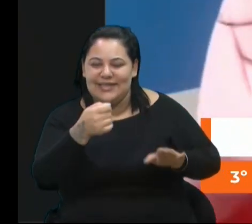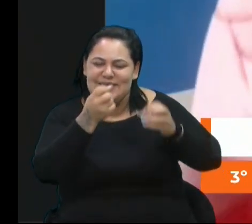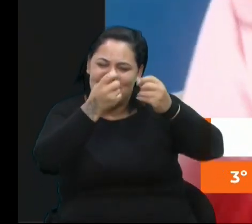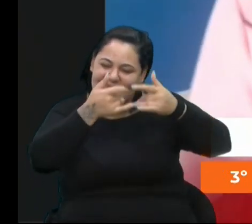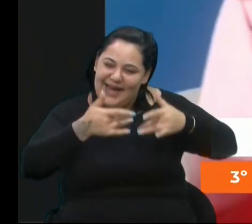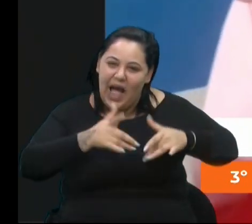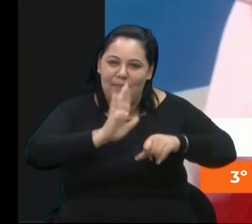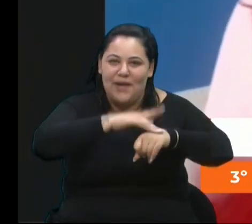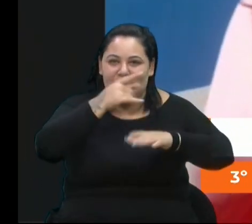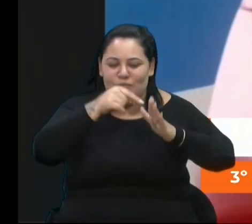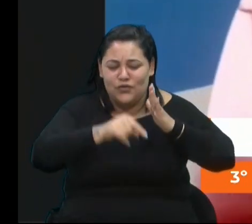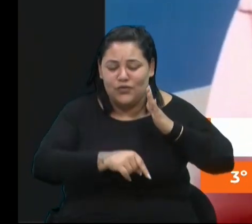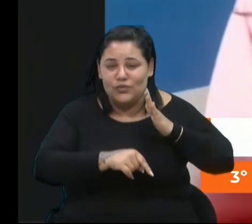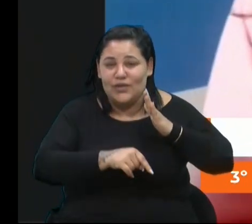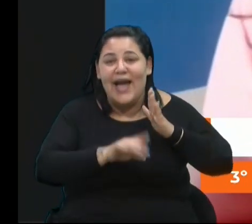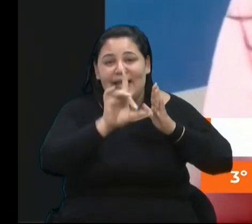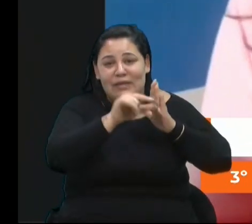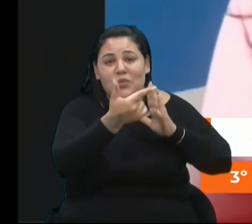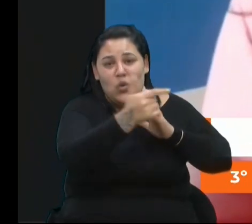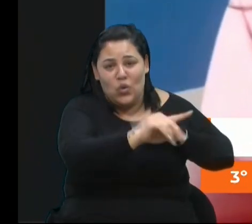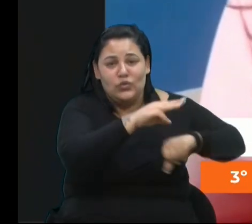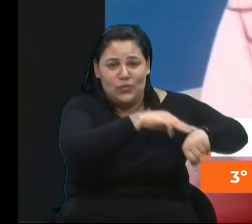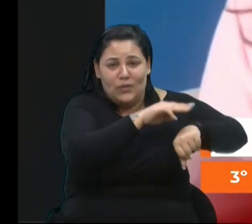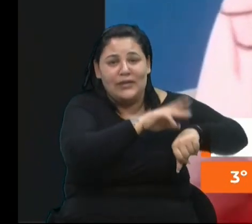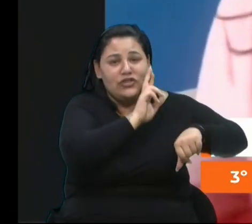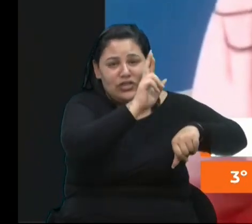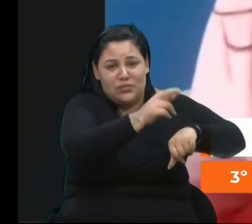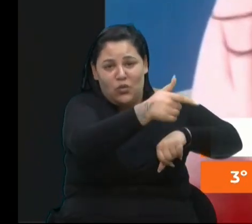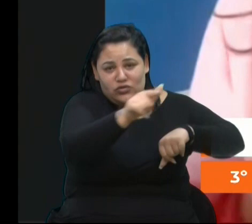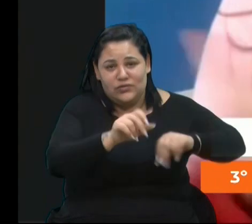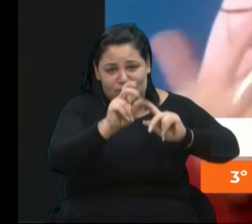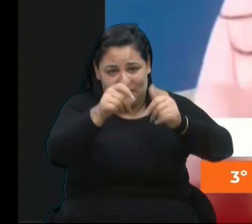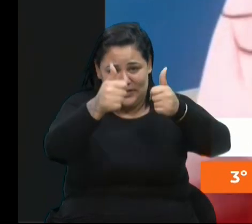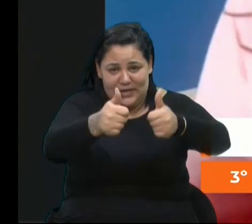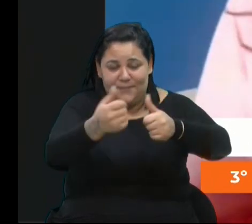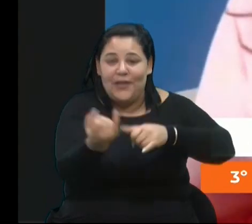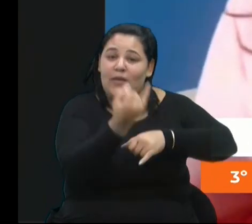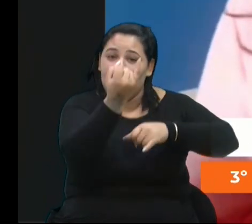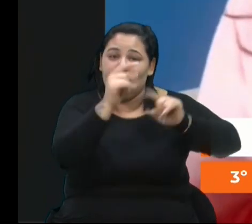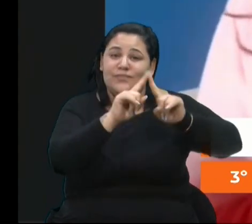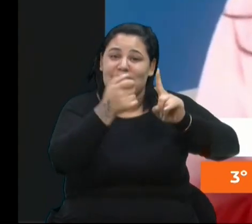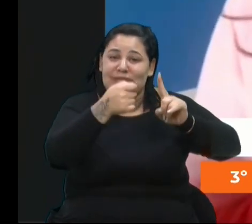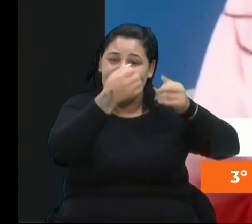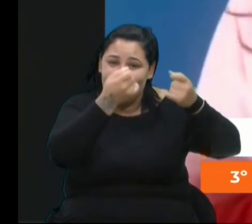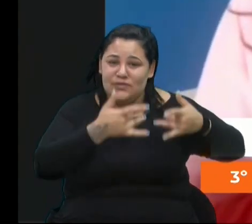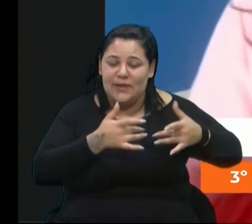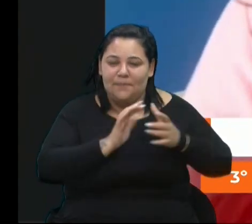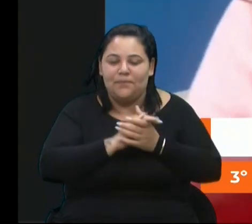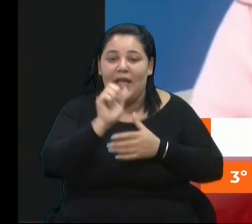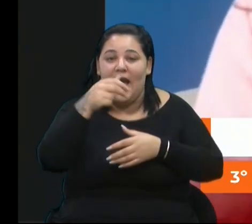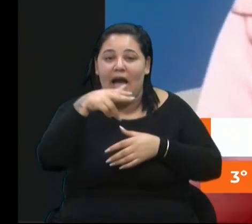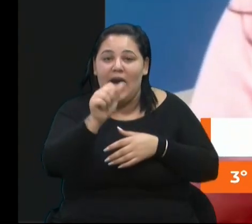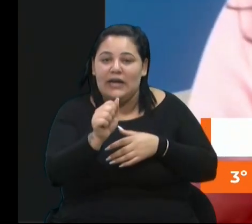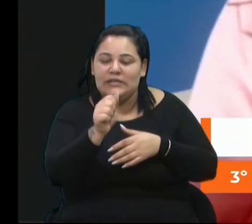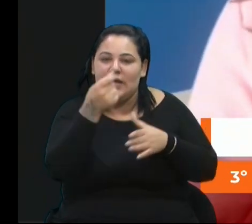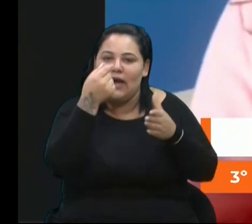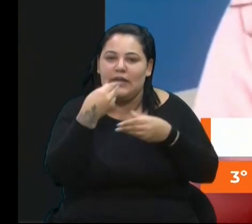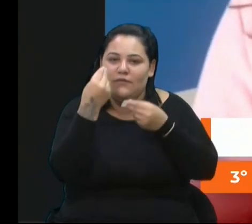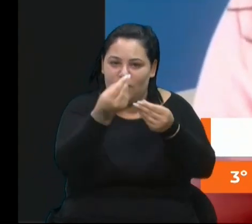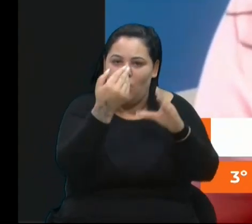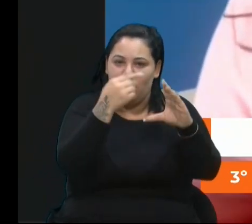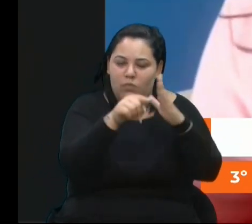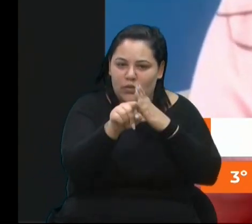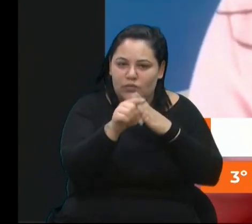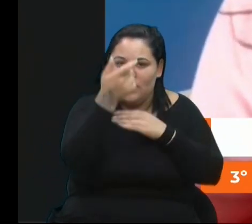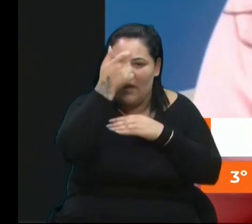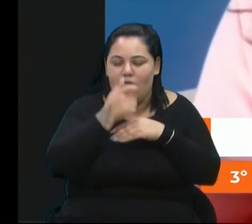muito, voltar muito, então a gente vai ter que deixar para um outro momento importantíssima, né? Mas aí a gente teria que explicar muito. Só a Ana mandou uma aqui que eu acho que